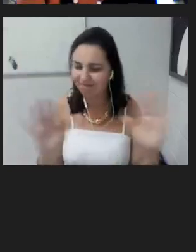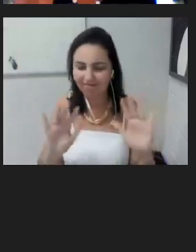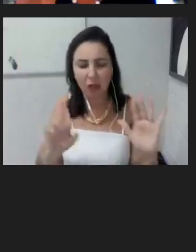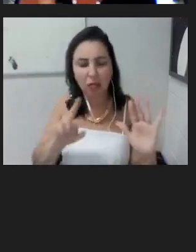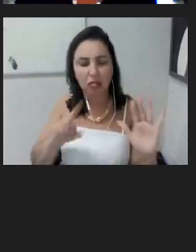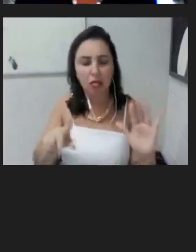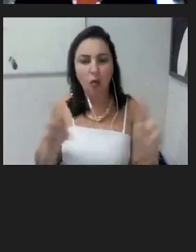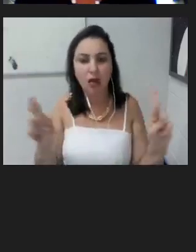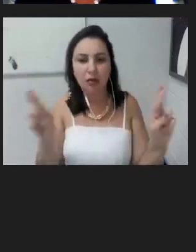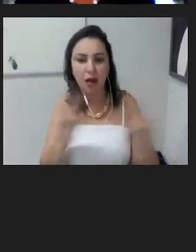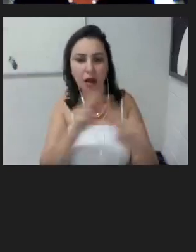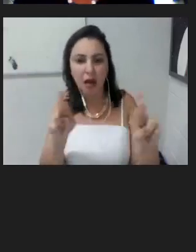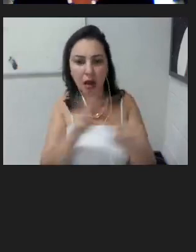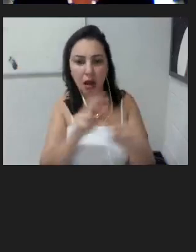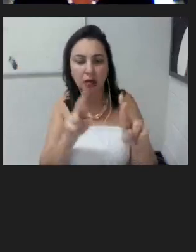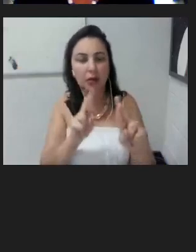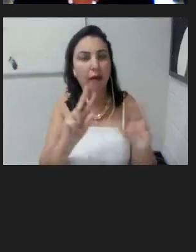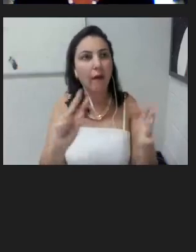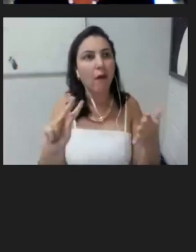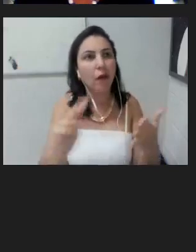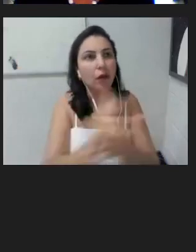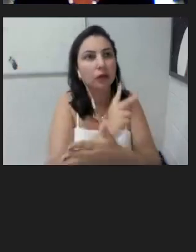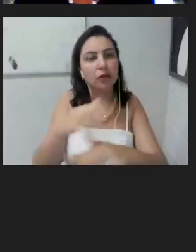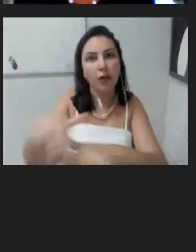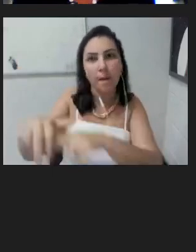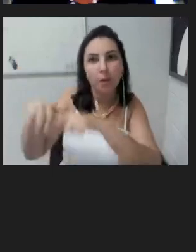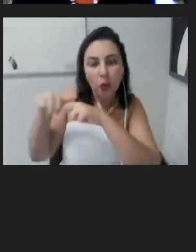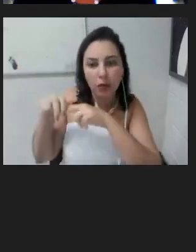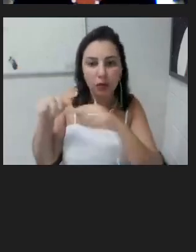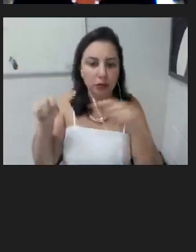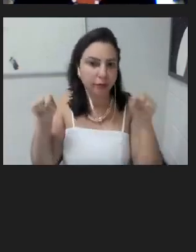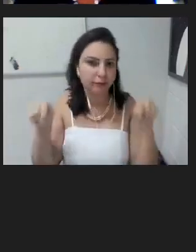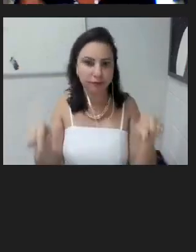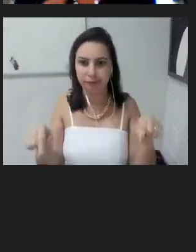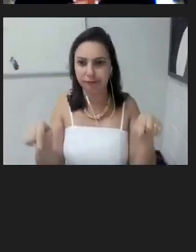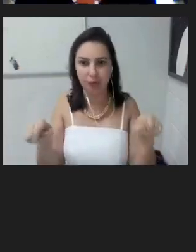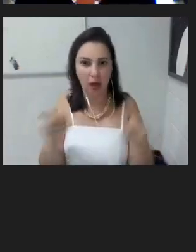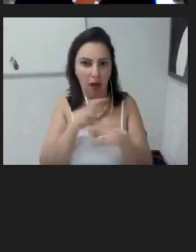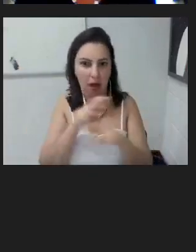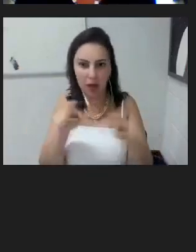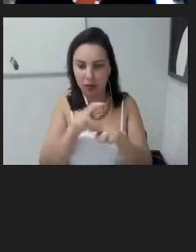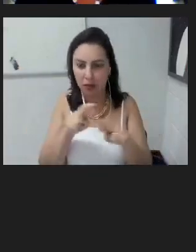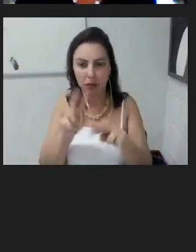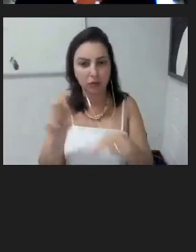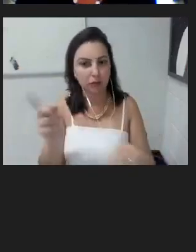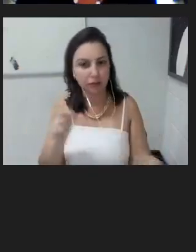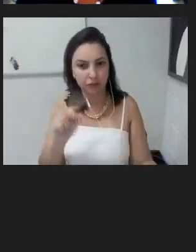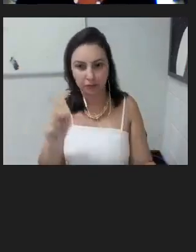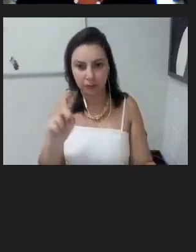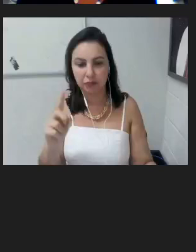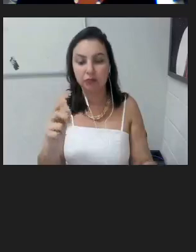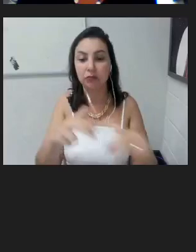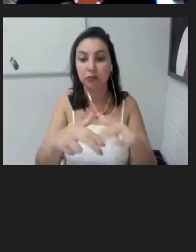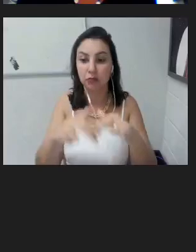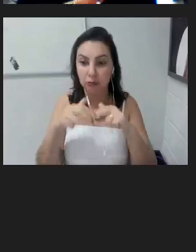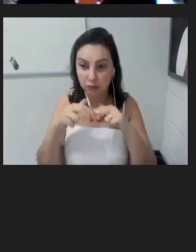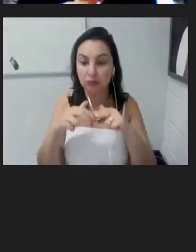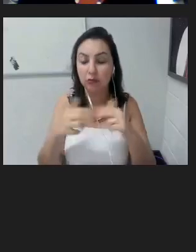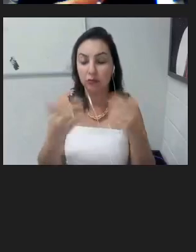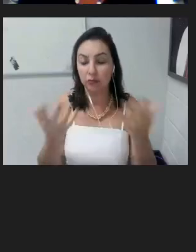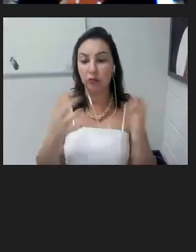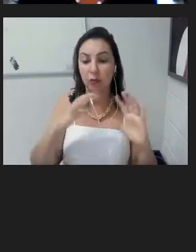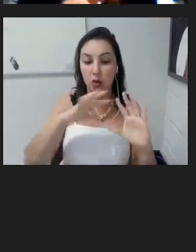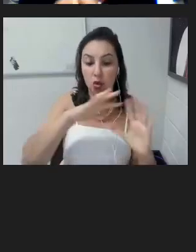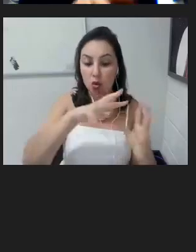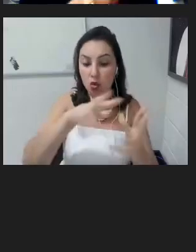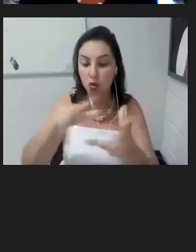de causa e efeito. Por quê? Esse mundo e a forma como